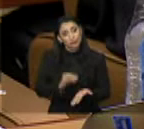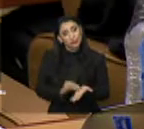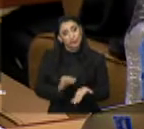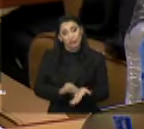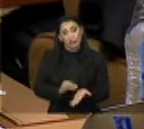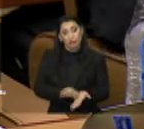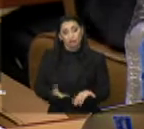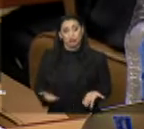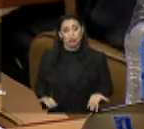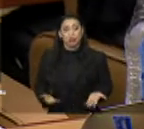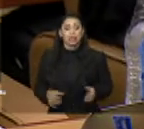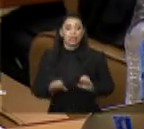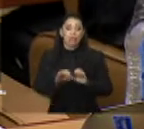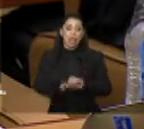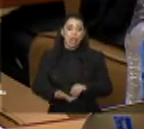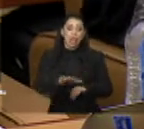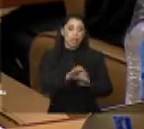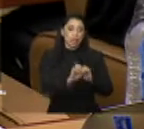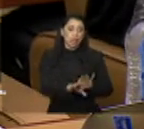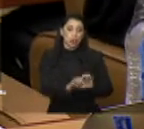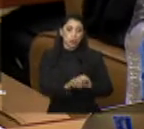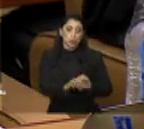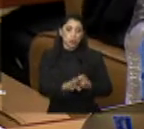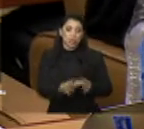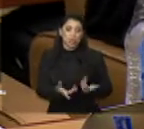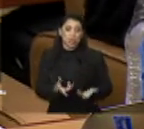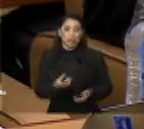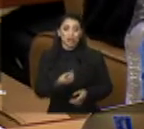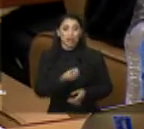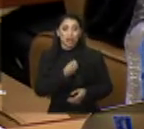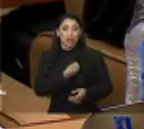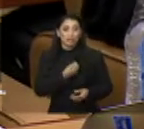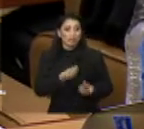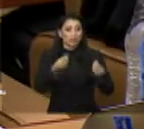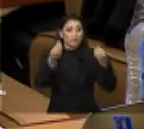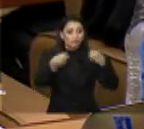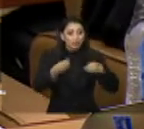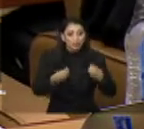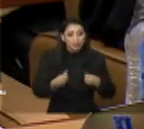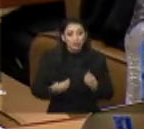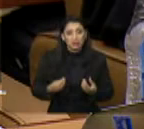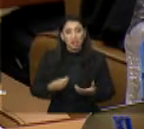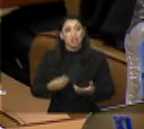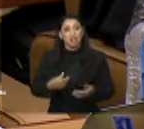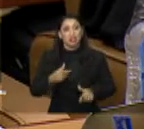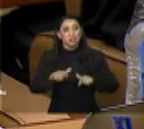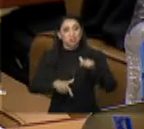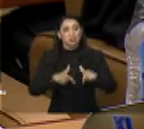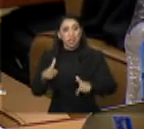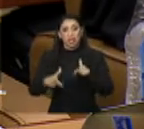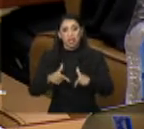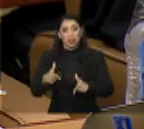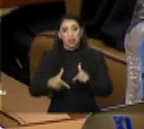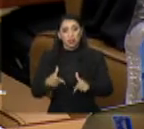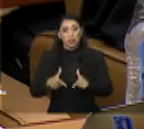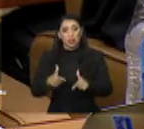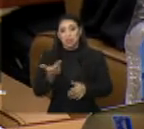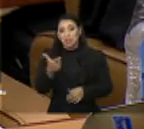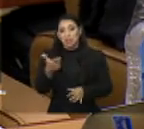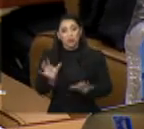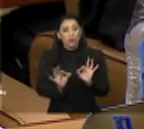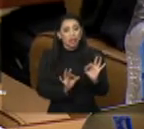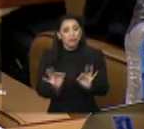deficiência na educação faz vidas menos iluminadas trabalhadores menos produtivos e elites menos Preparadas